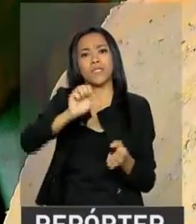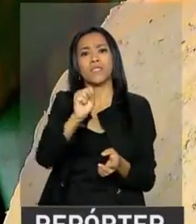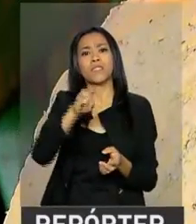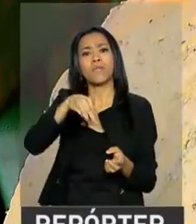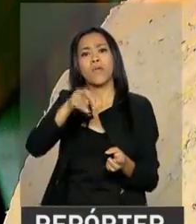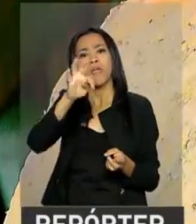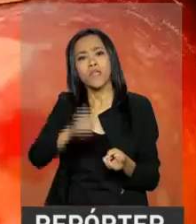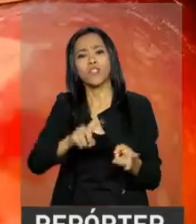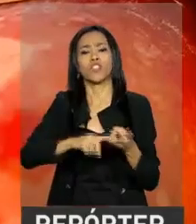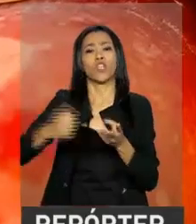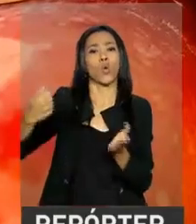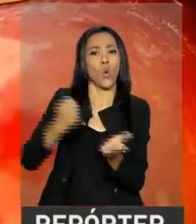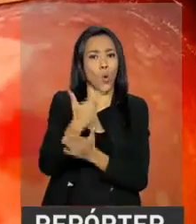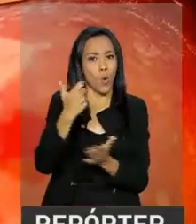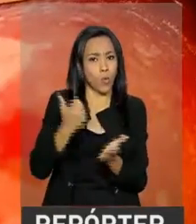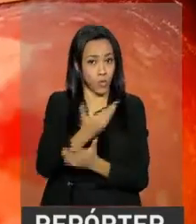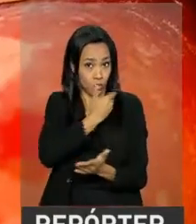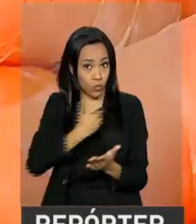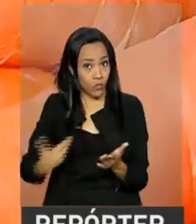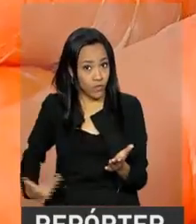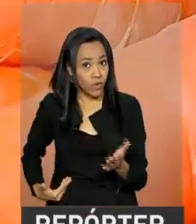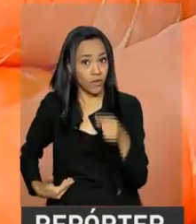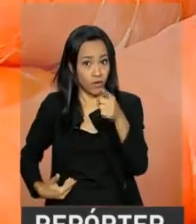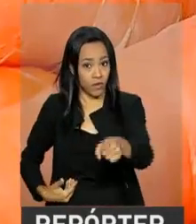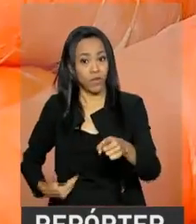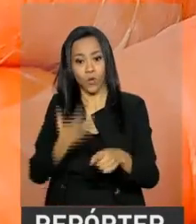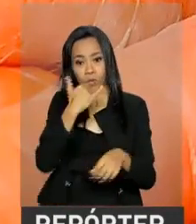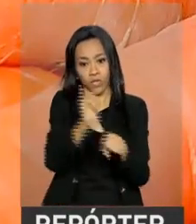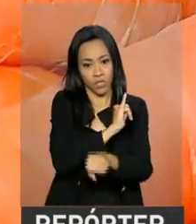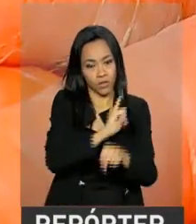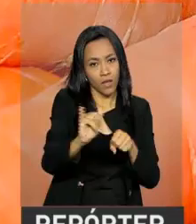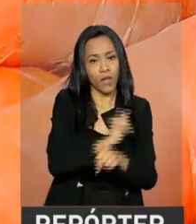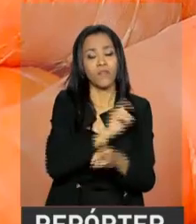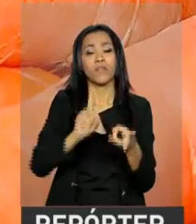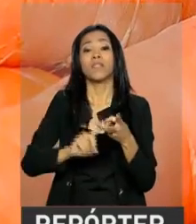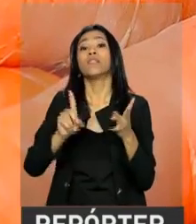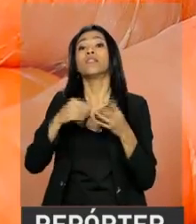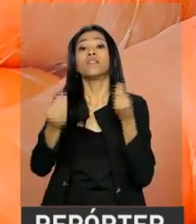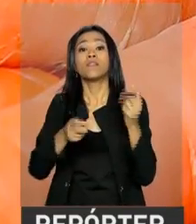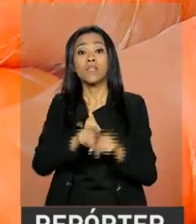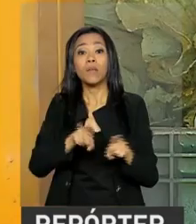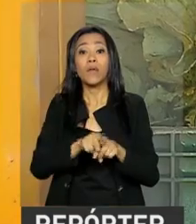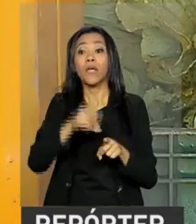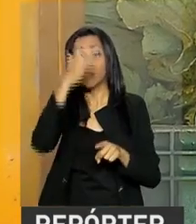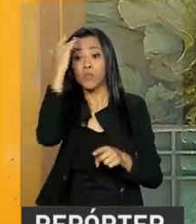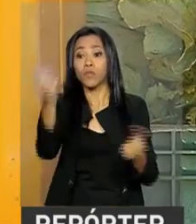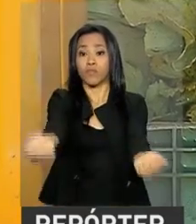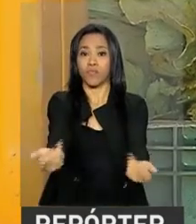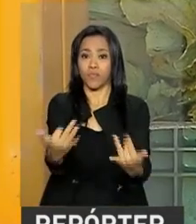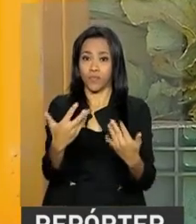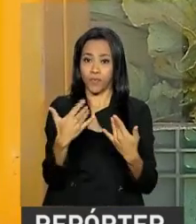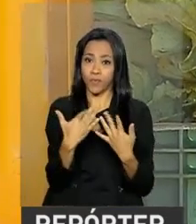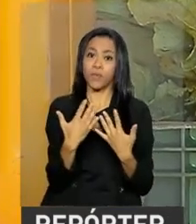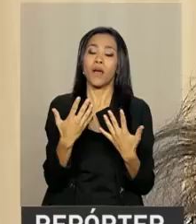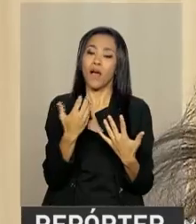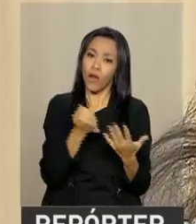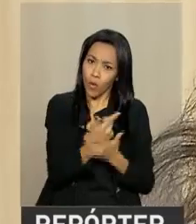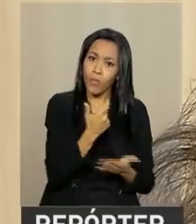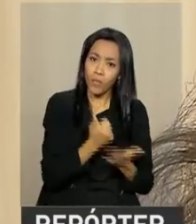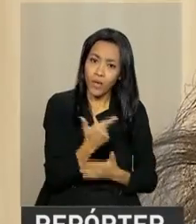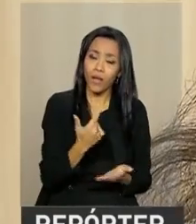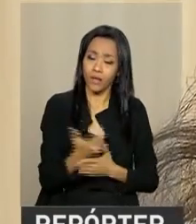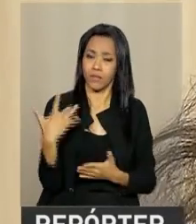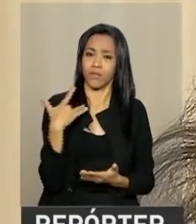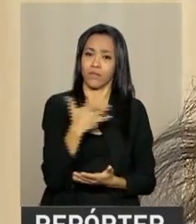compras governamentais de produtos orgânicos e também a ampliação do acesso dos consumidores a alimentos saudáveis. É